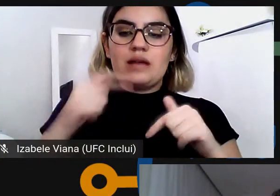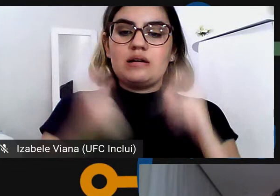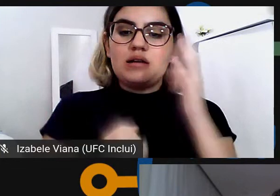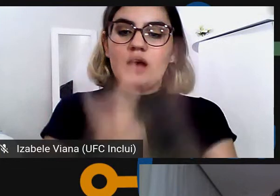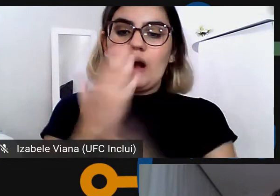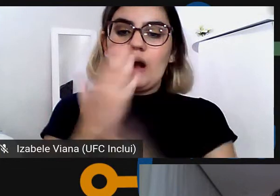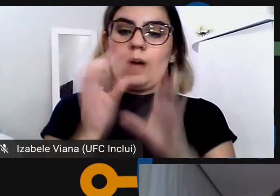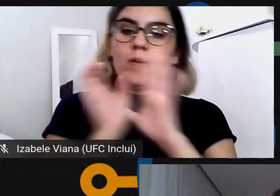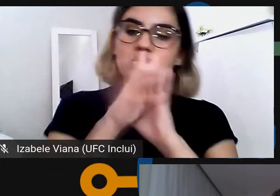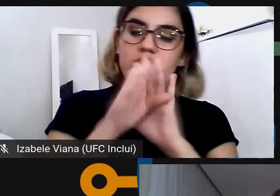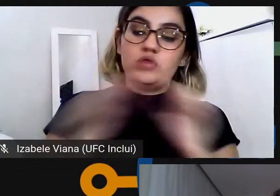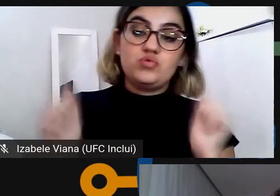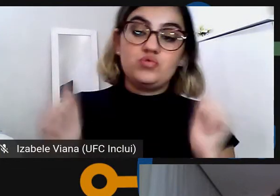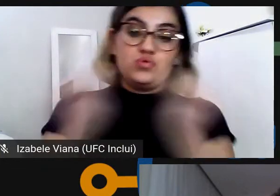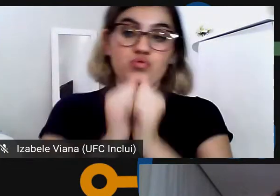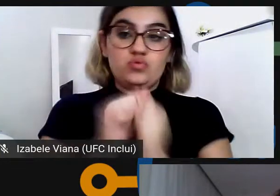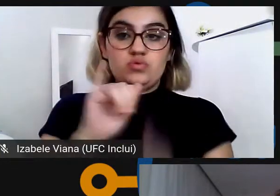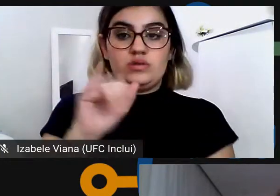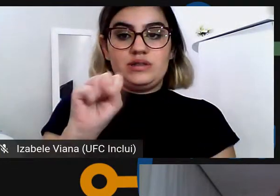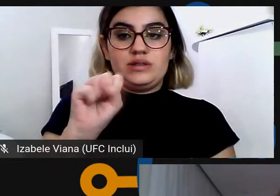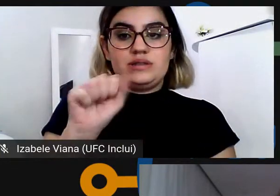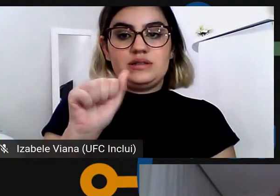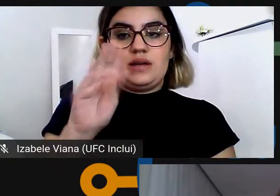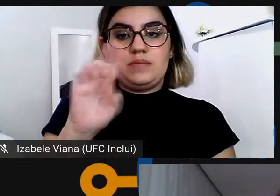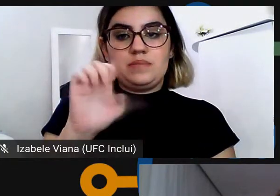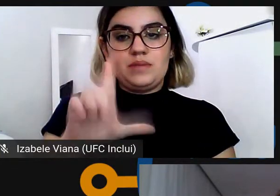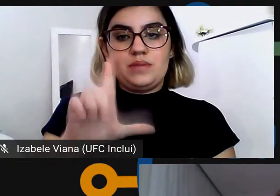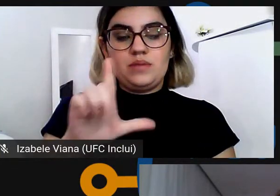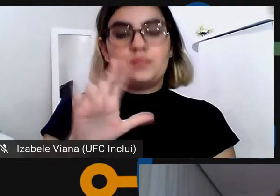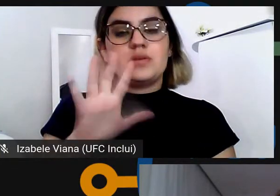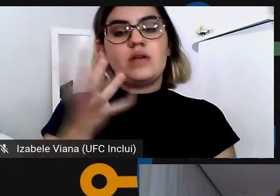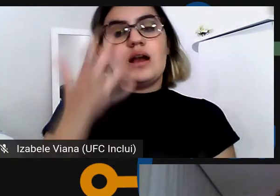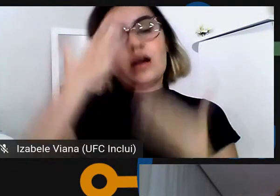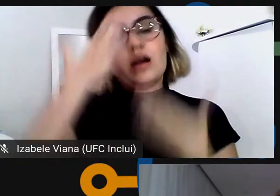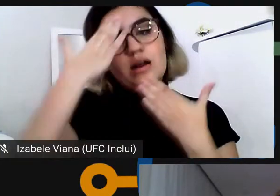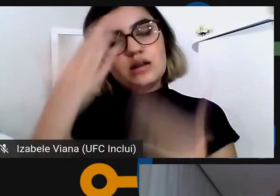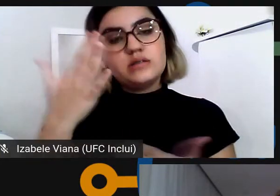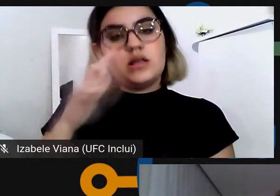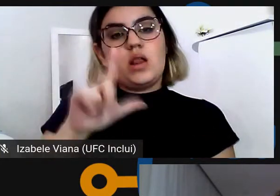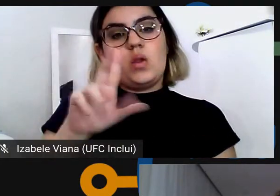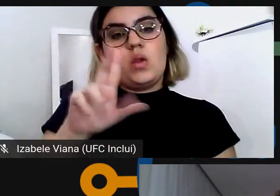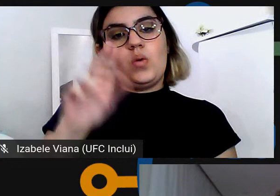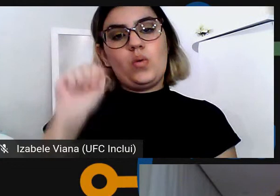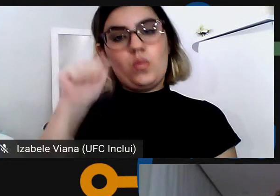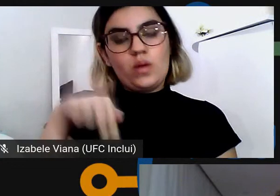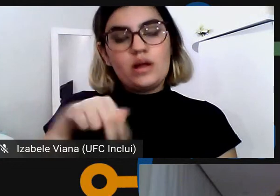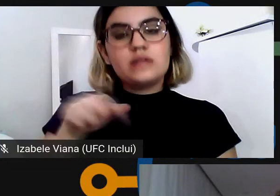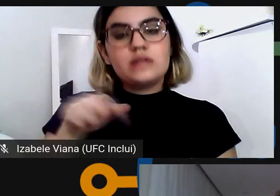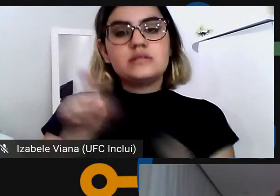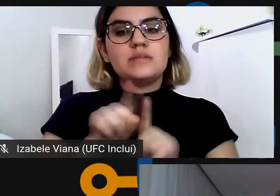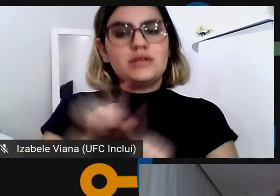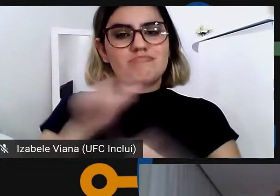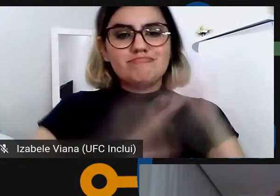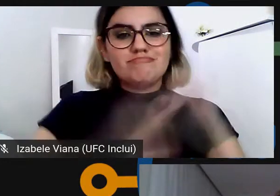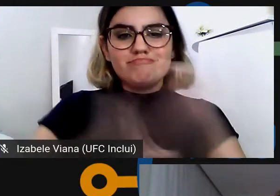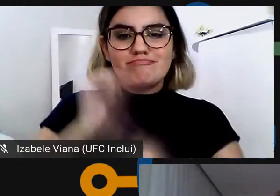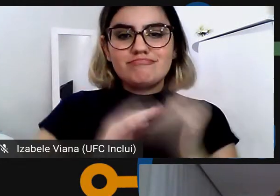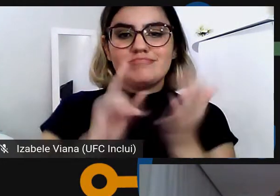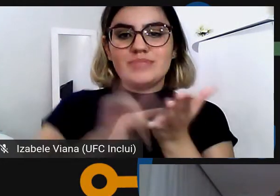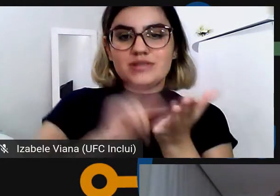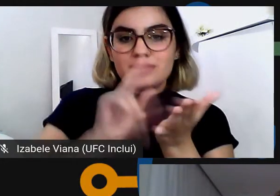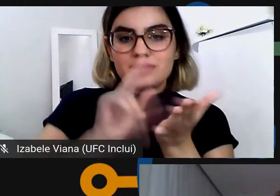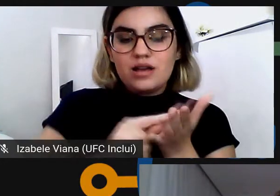Isabel. Gostaria de agradecer imensamente ao Luan dos Santos Mendes, também um grande artista e designer, criador das artes